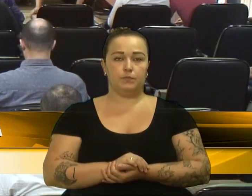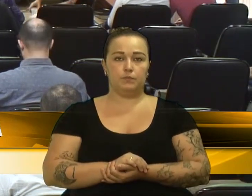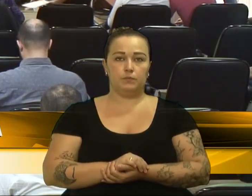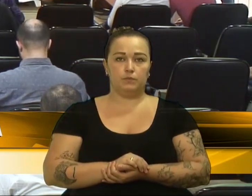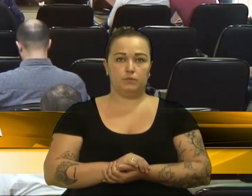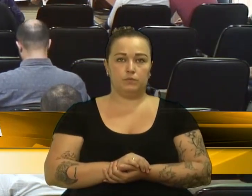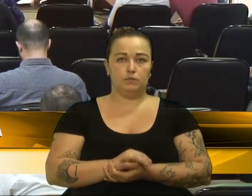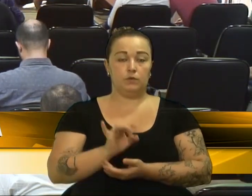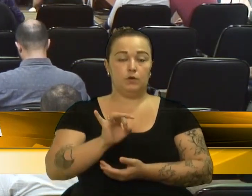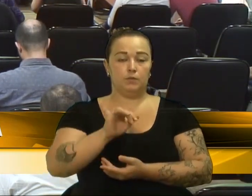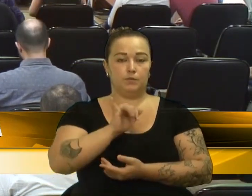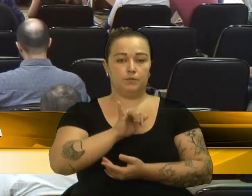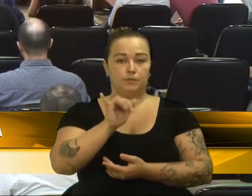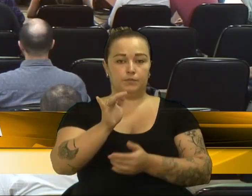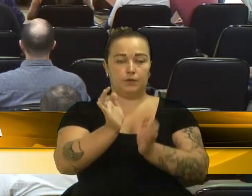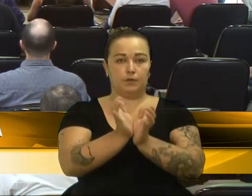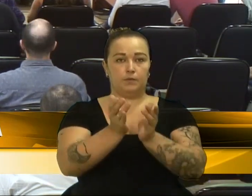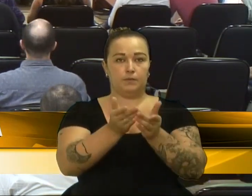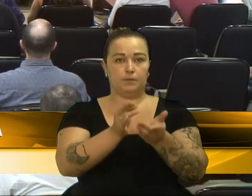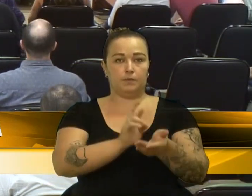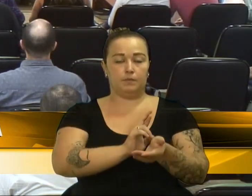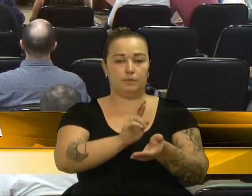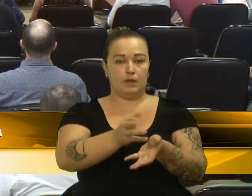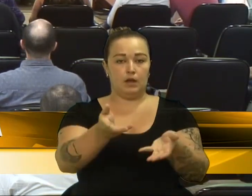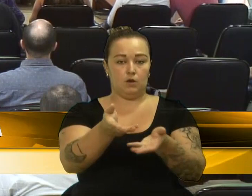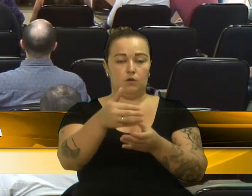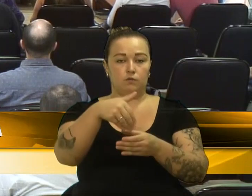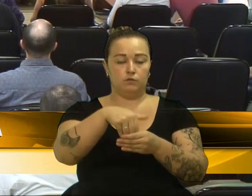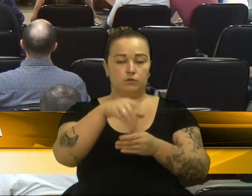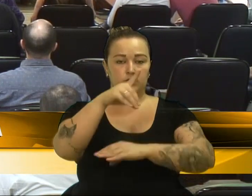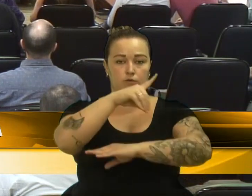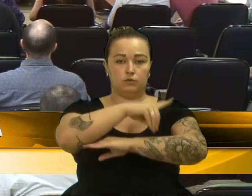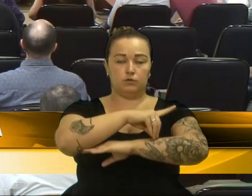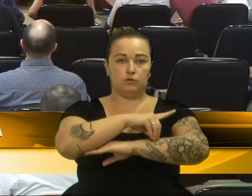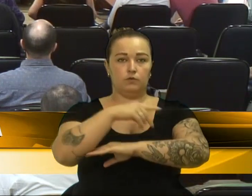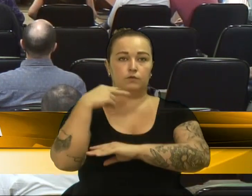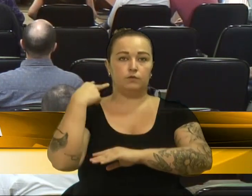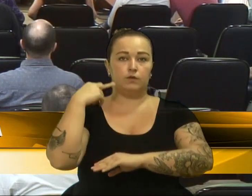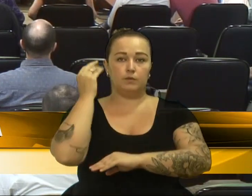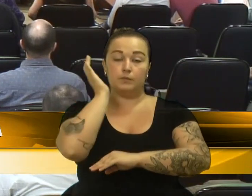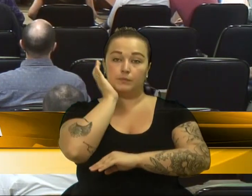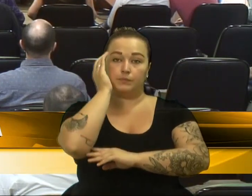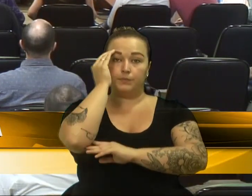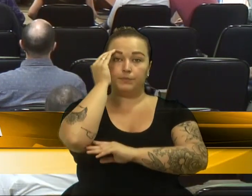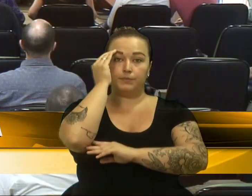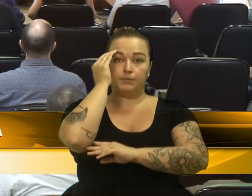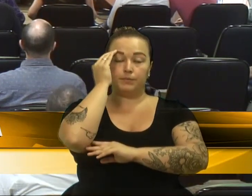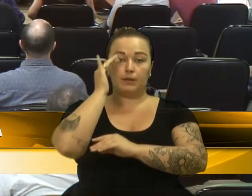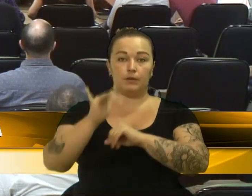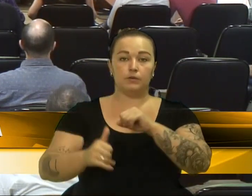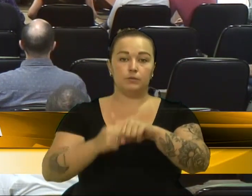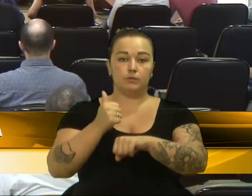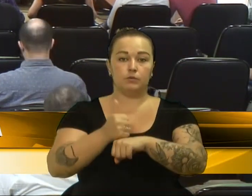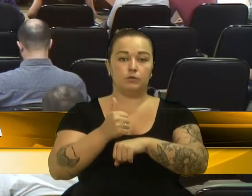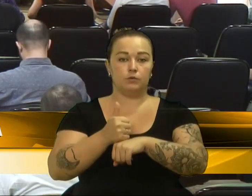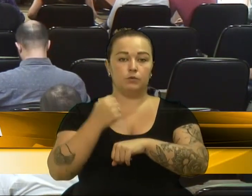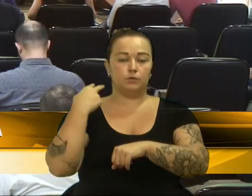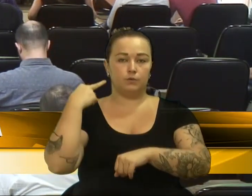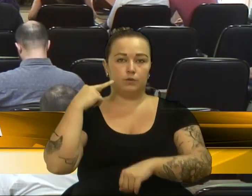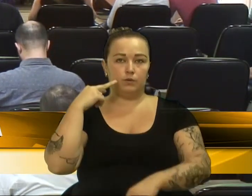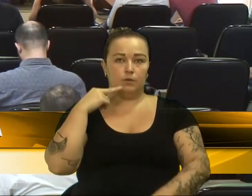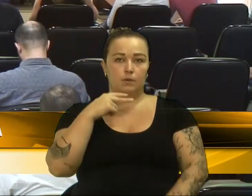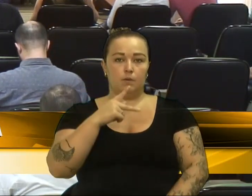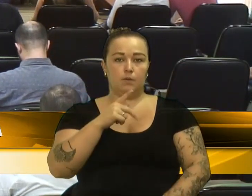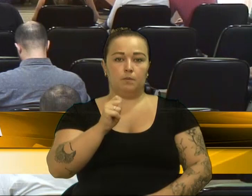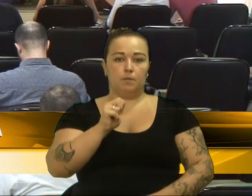nessa questão da comissão representativa, agora na ordem do dia, o vereador Felipe Gremelmaier substitui o vereador Paulo